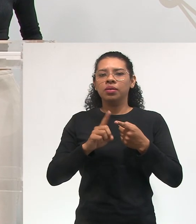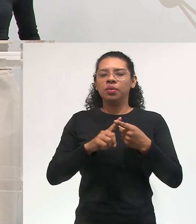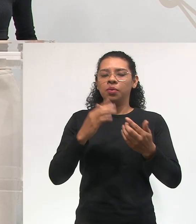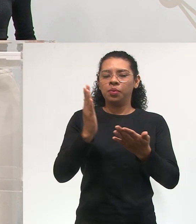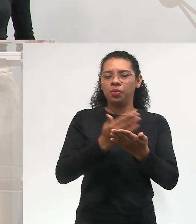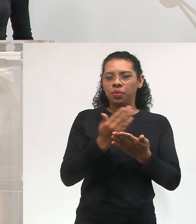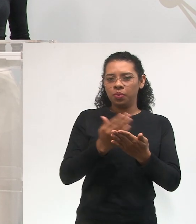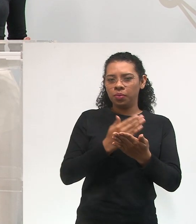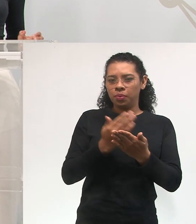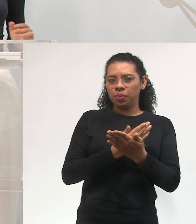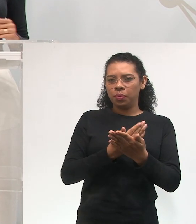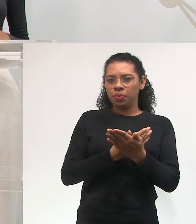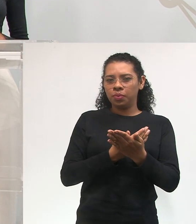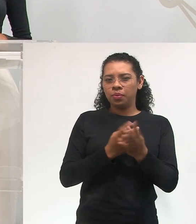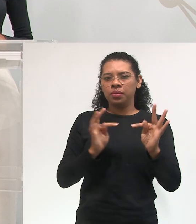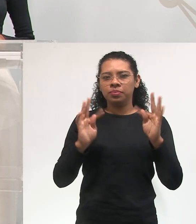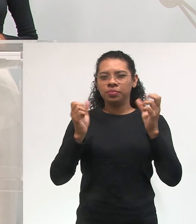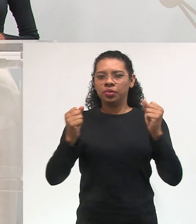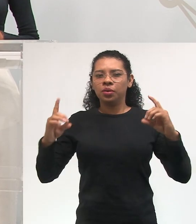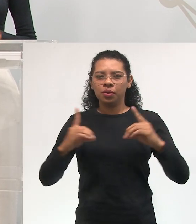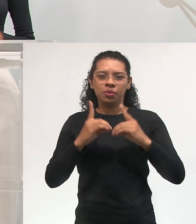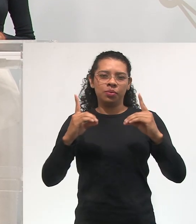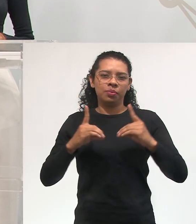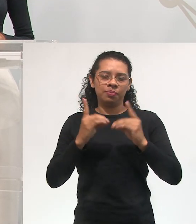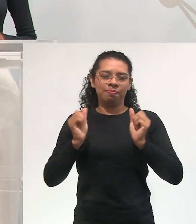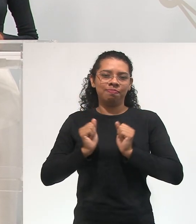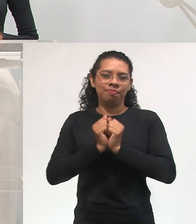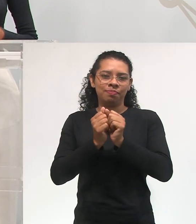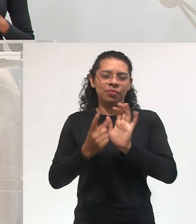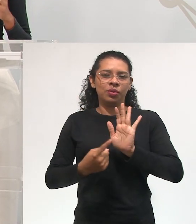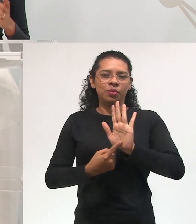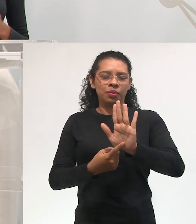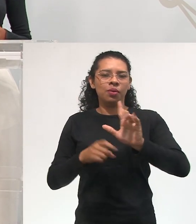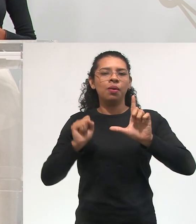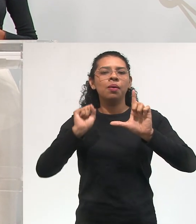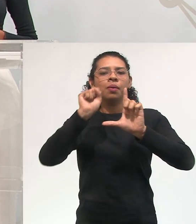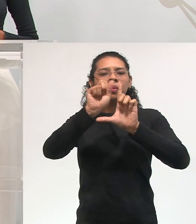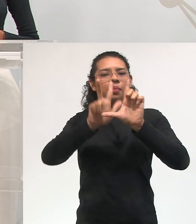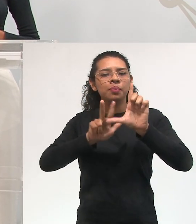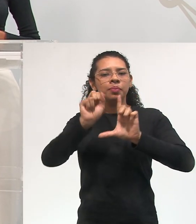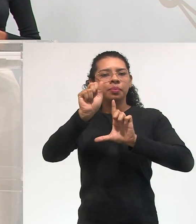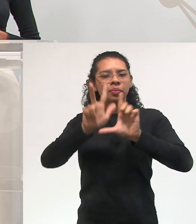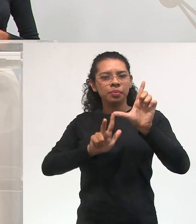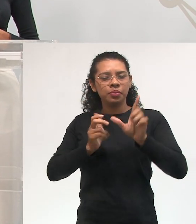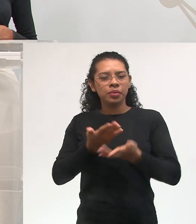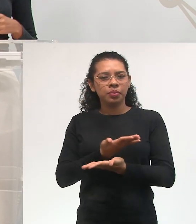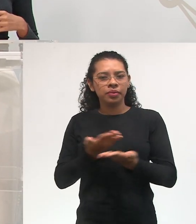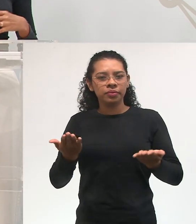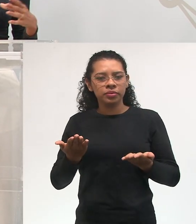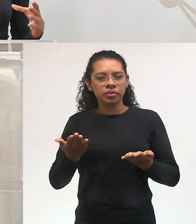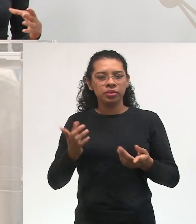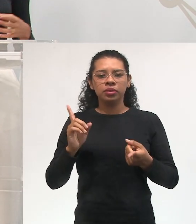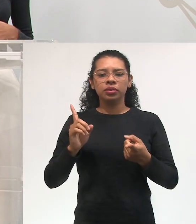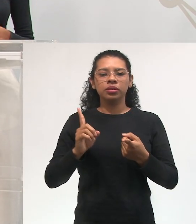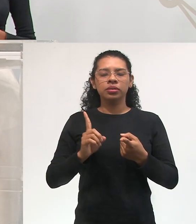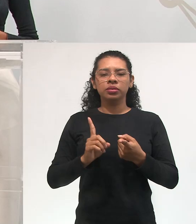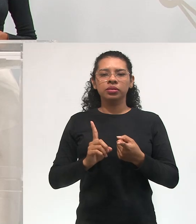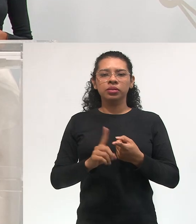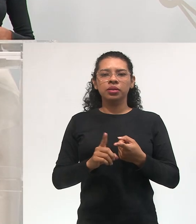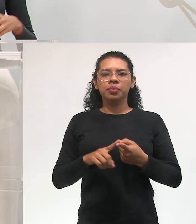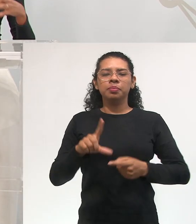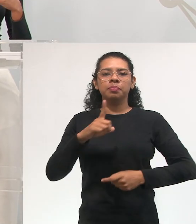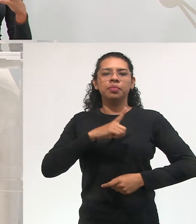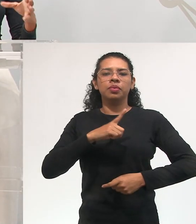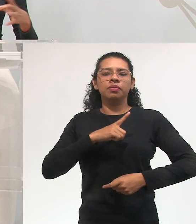materiais didáticos disponibilizados junto ao ambiente virtual de aprendizagem. Nós teremos as